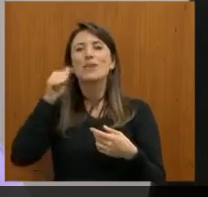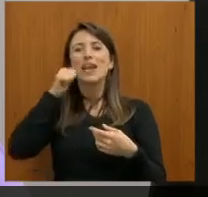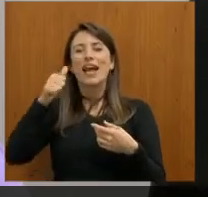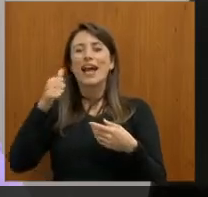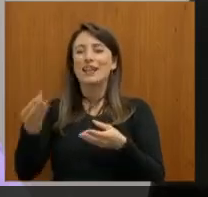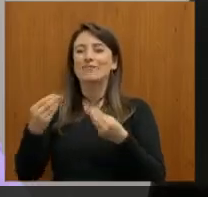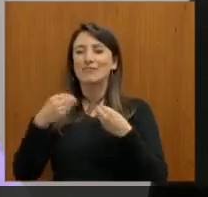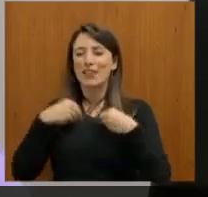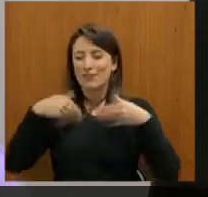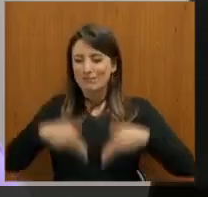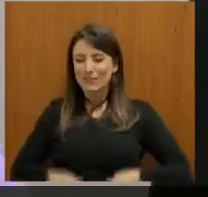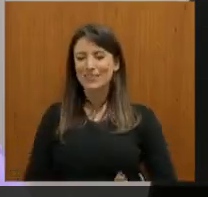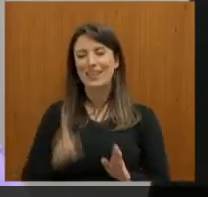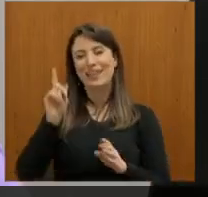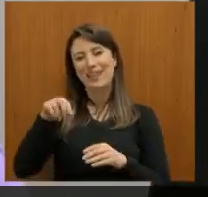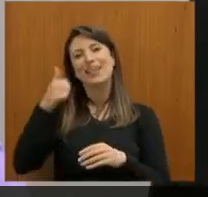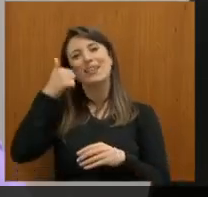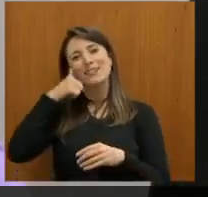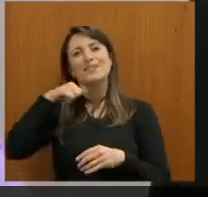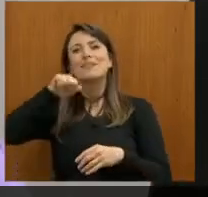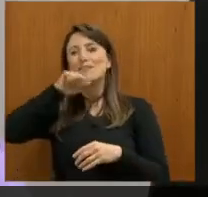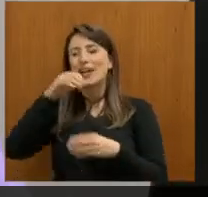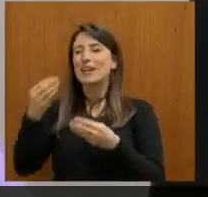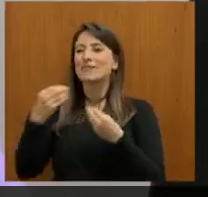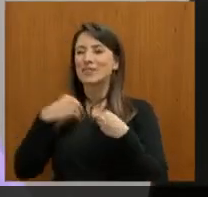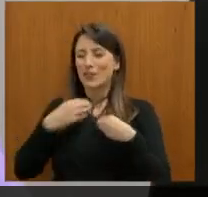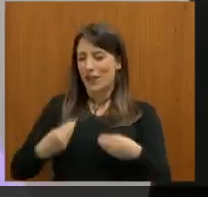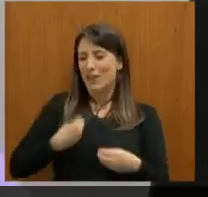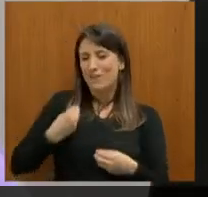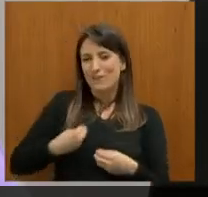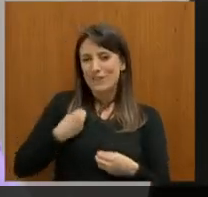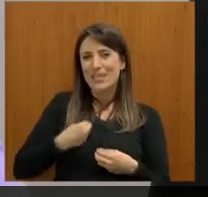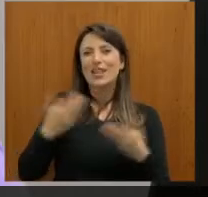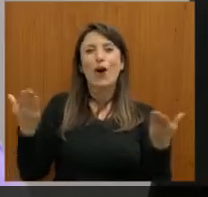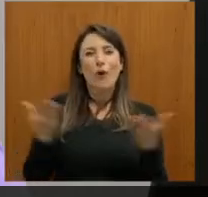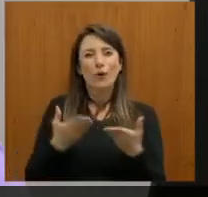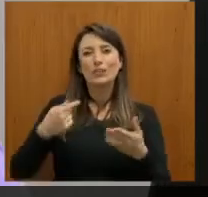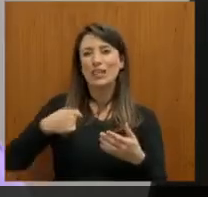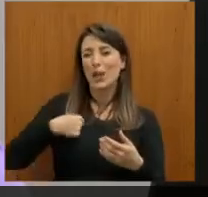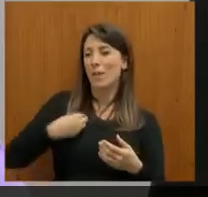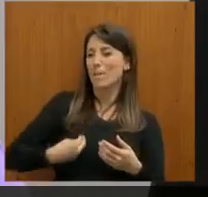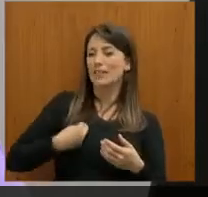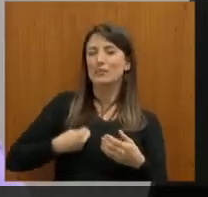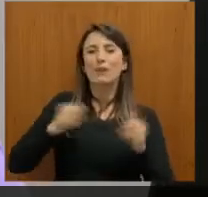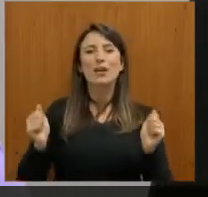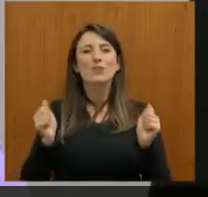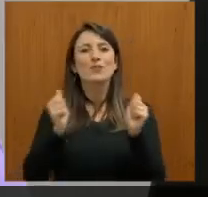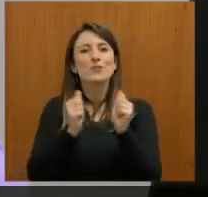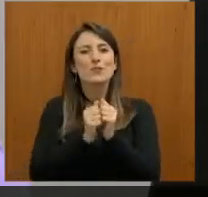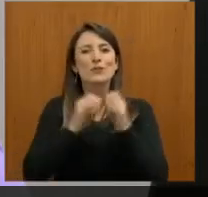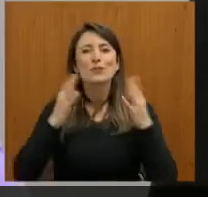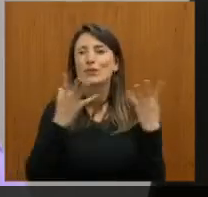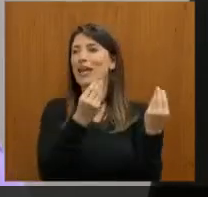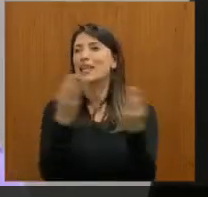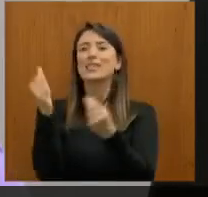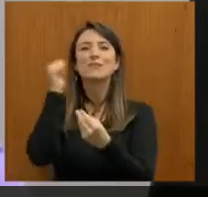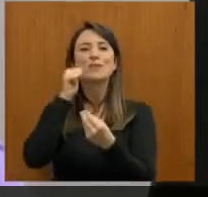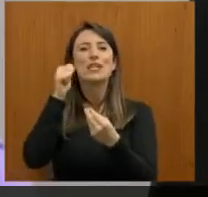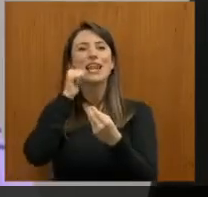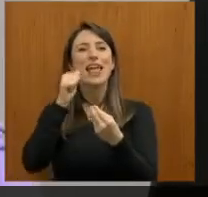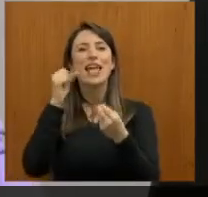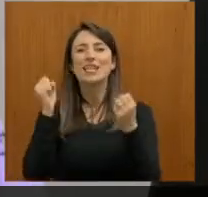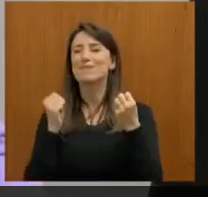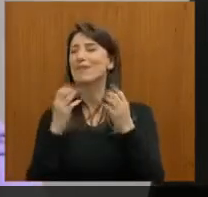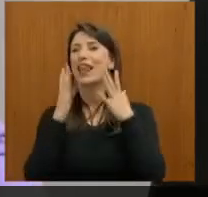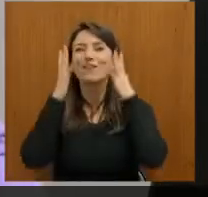entre tantas mulheres benditas e maravilhosas o Emerson já que eu li agora você vai fazer o uso da palavra para se despedir aqui no nosso debate